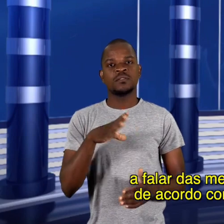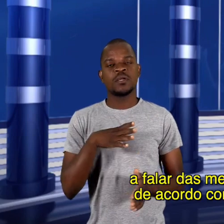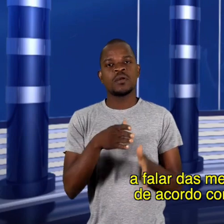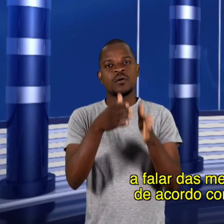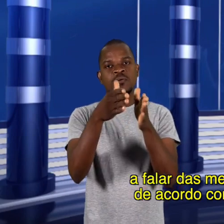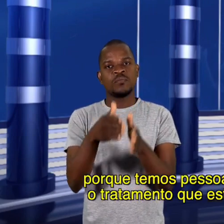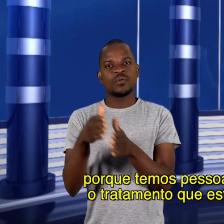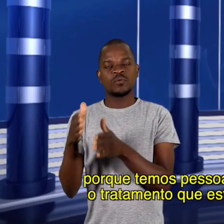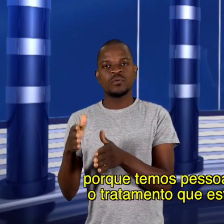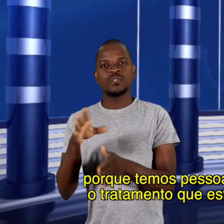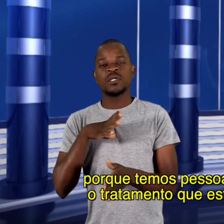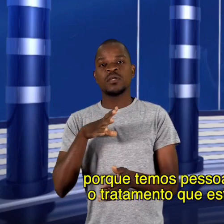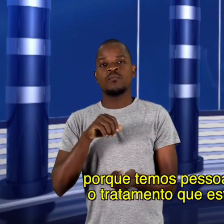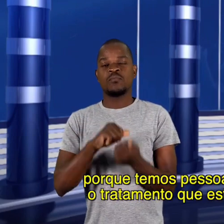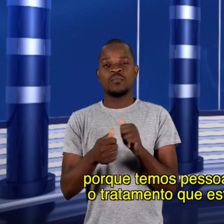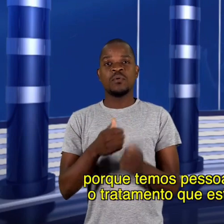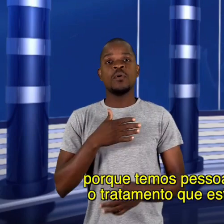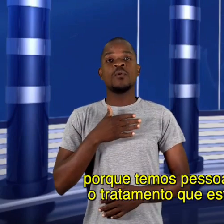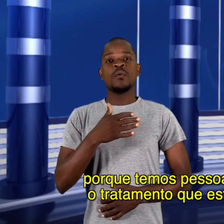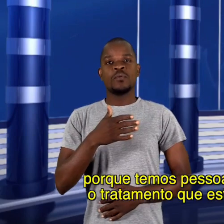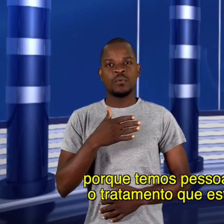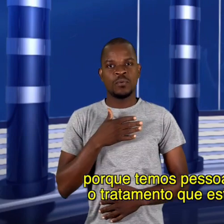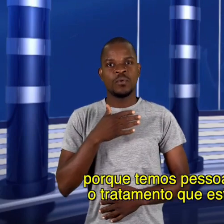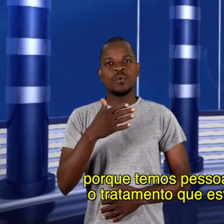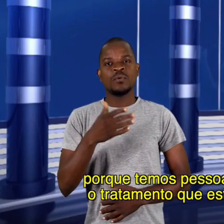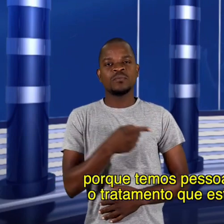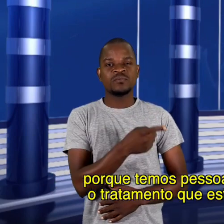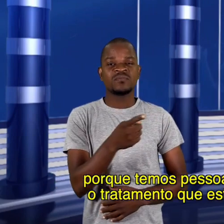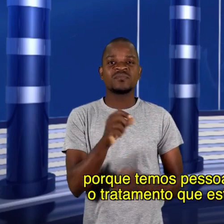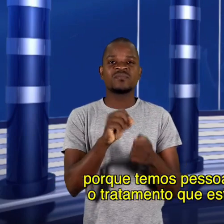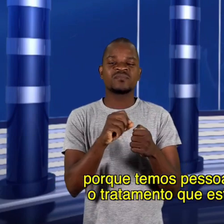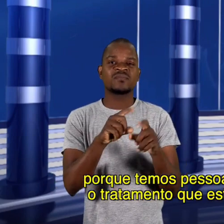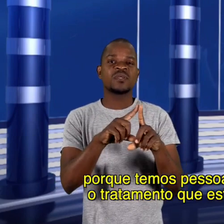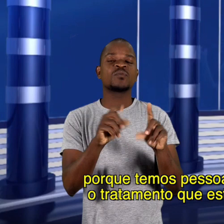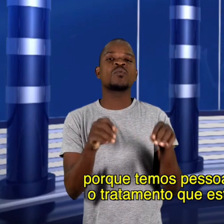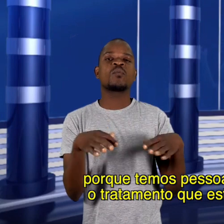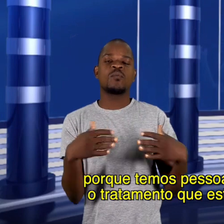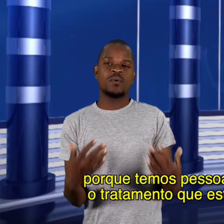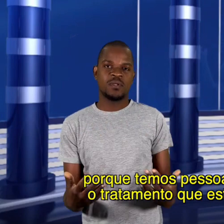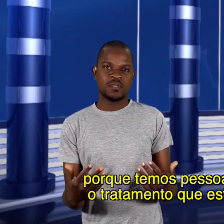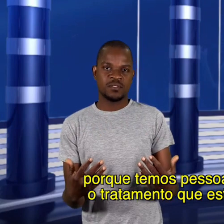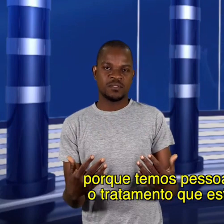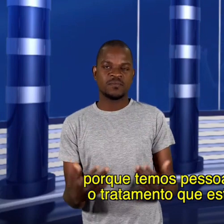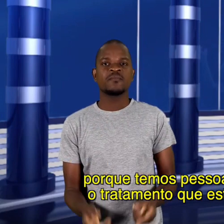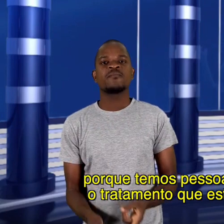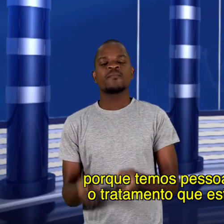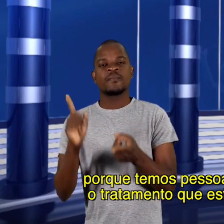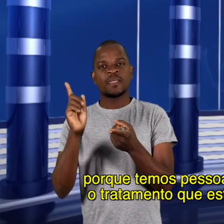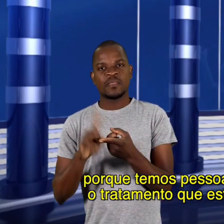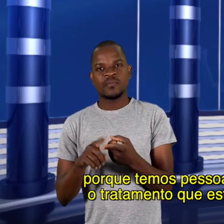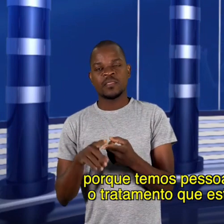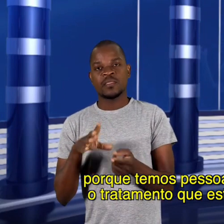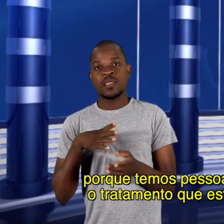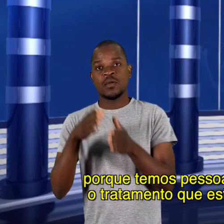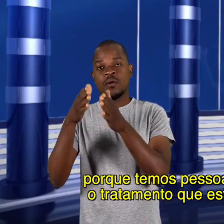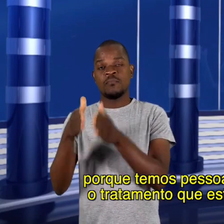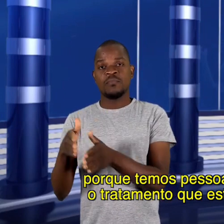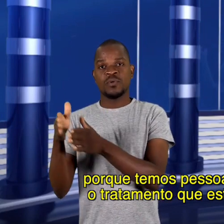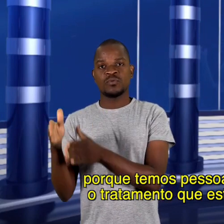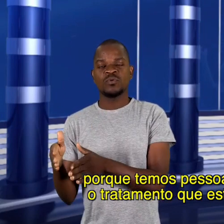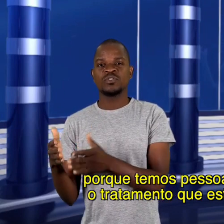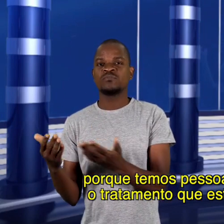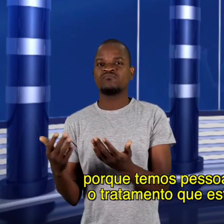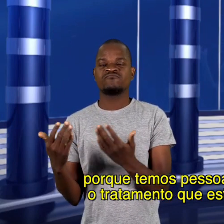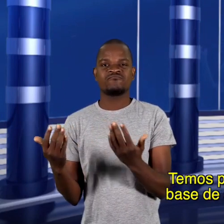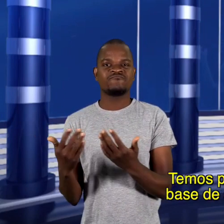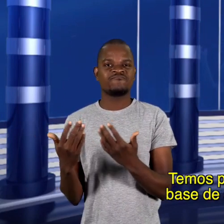especificidade. Porque temos pessoas que já têm problemas de respiração, qual é o tratamento que está a ser dado pelo Ministério da